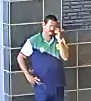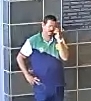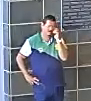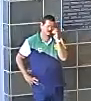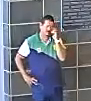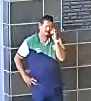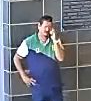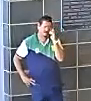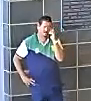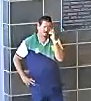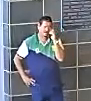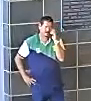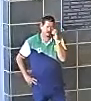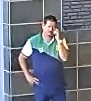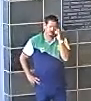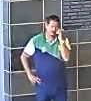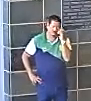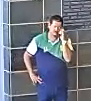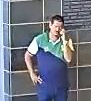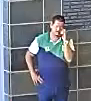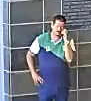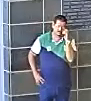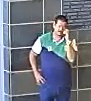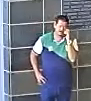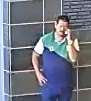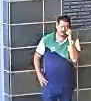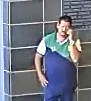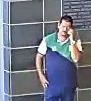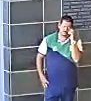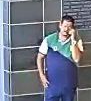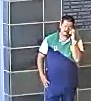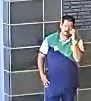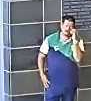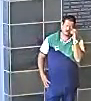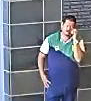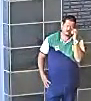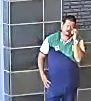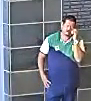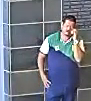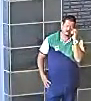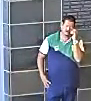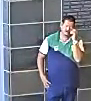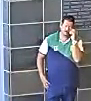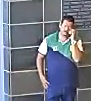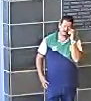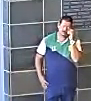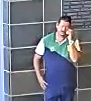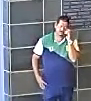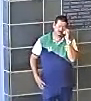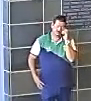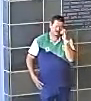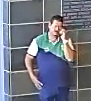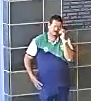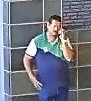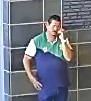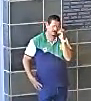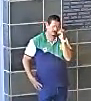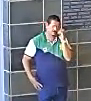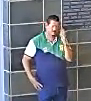atenção gente daqui a pouquinho nós vamos abrir aqui para todos aqueles que fizeram inscrição vocês vão poder manifestar